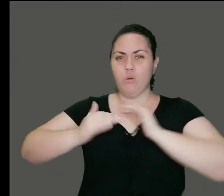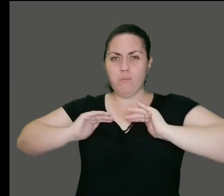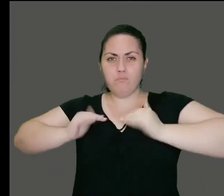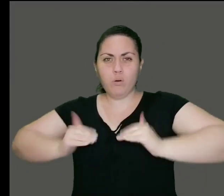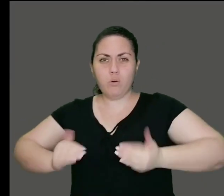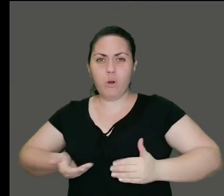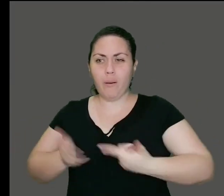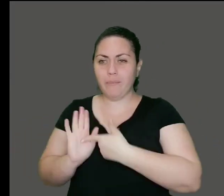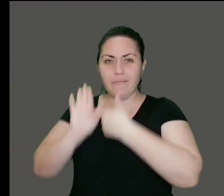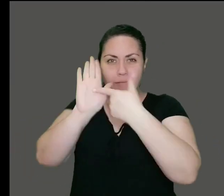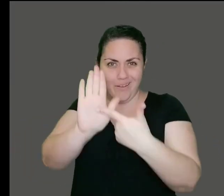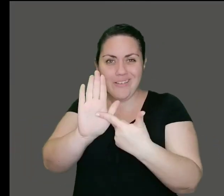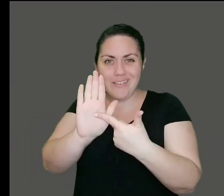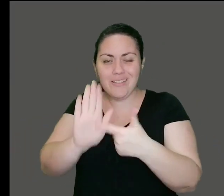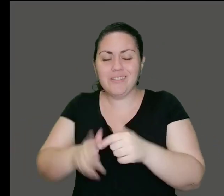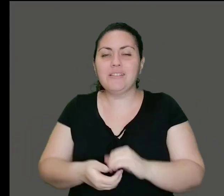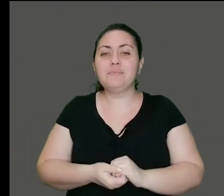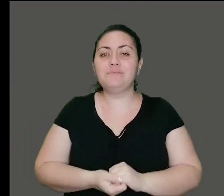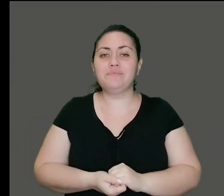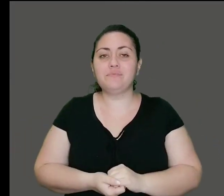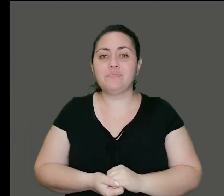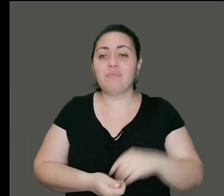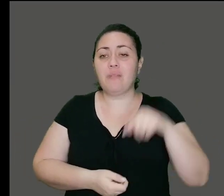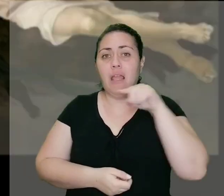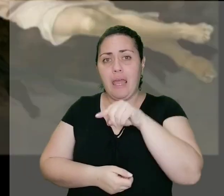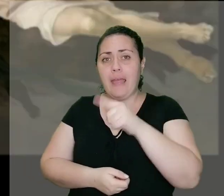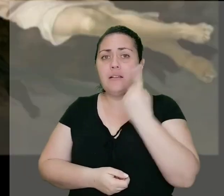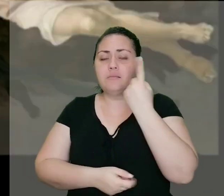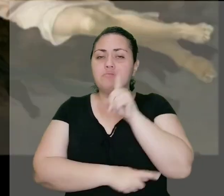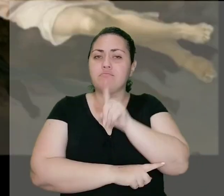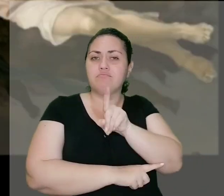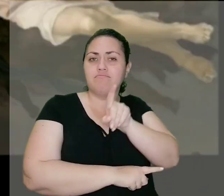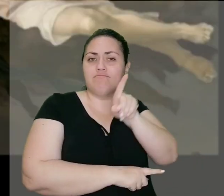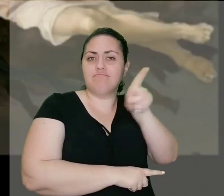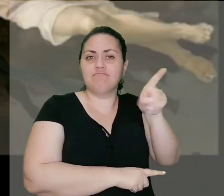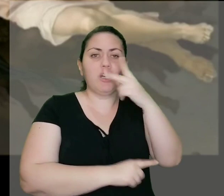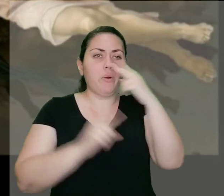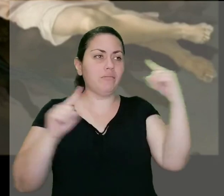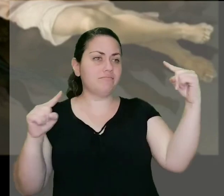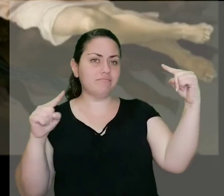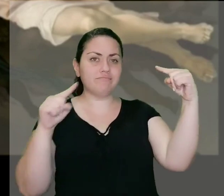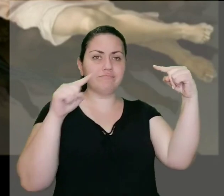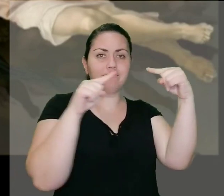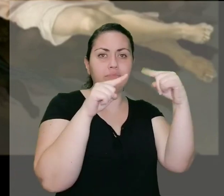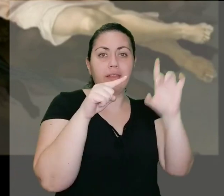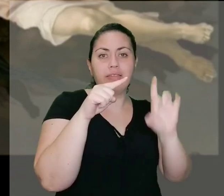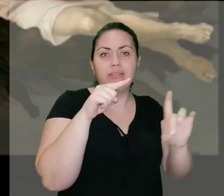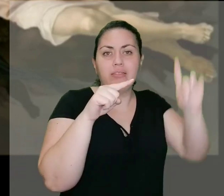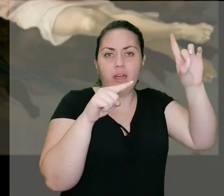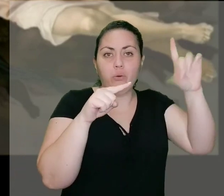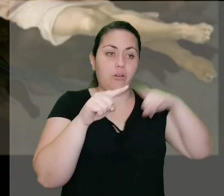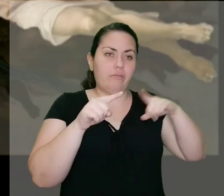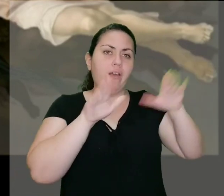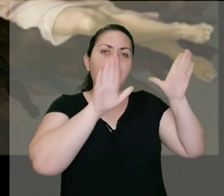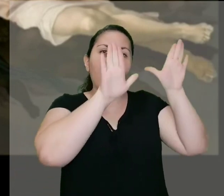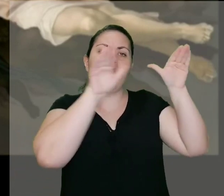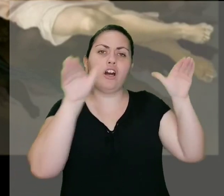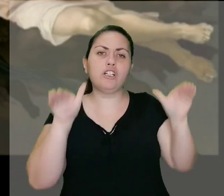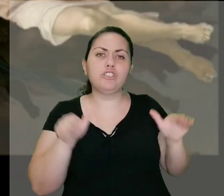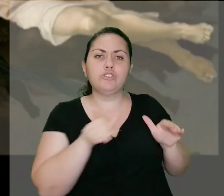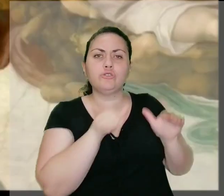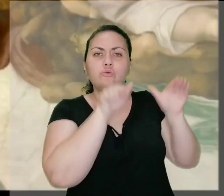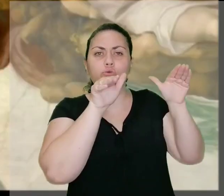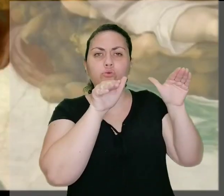são cuidadosamente representados. Adão leva seu dedo em direção ao dedo de Deus, que está sendo mostrado junto a vários anjos no